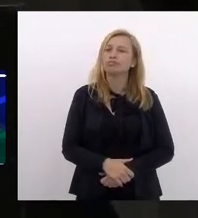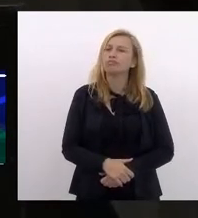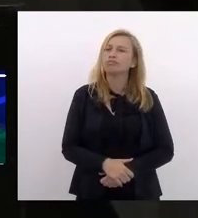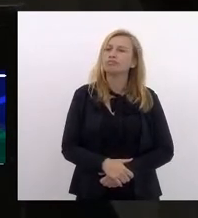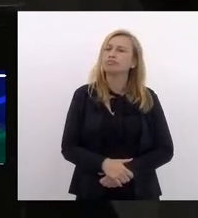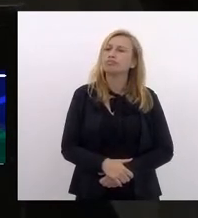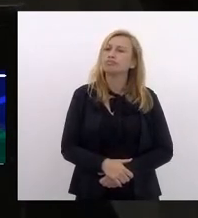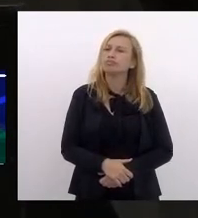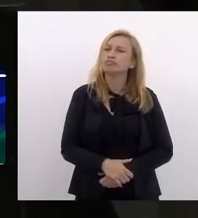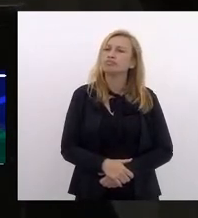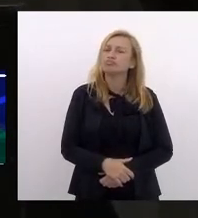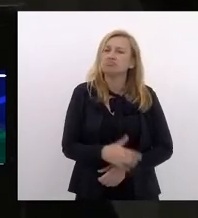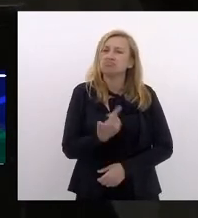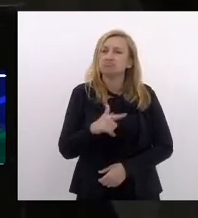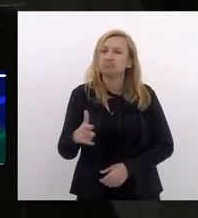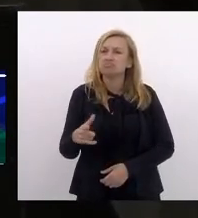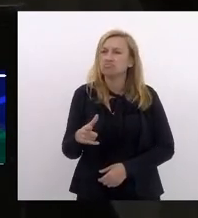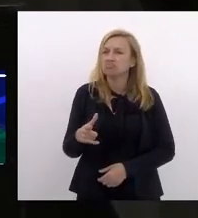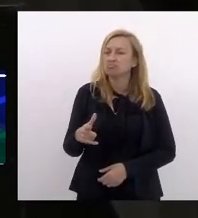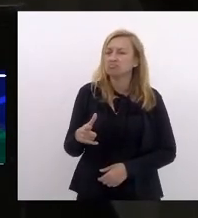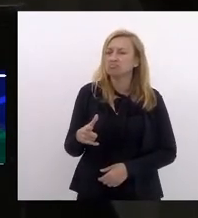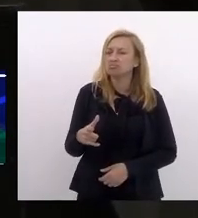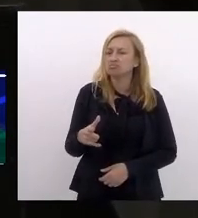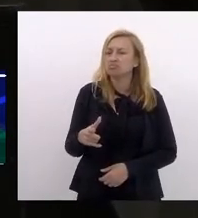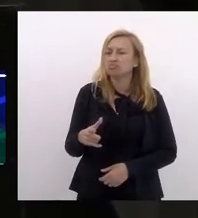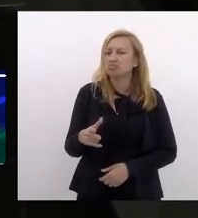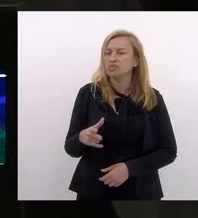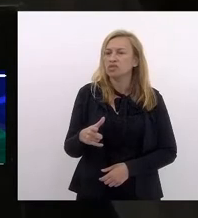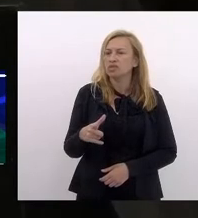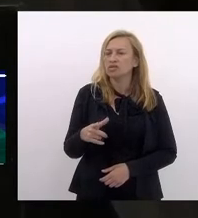apesar de não ter o dom do vaticínio,